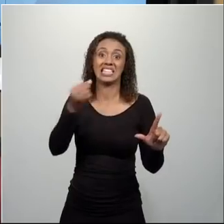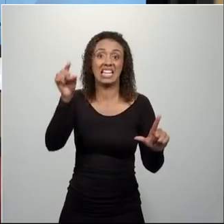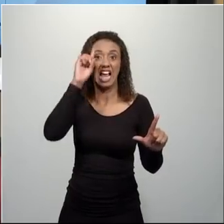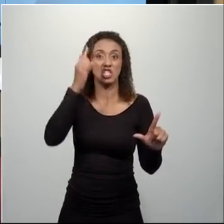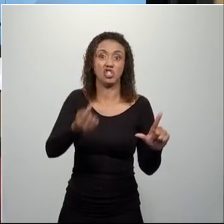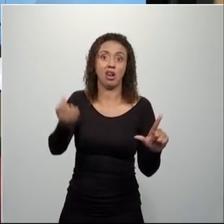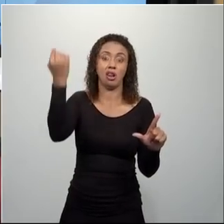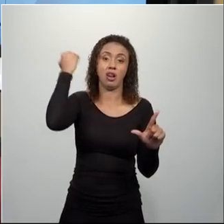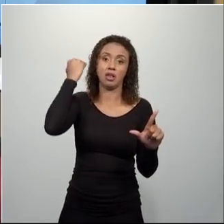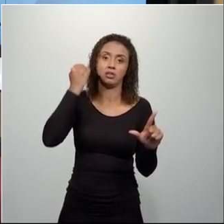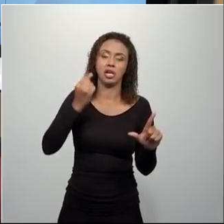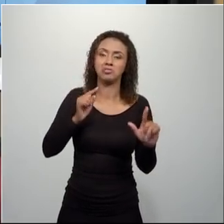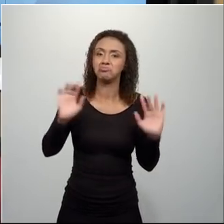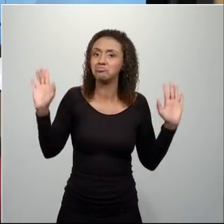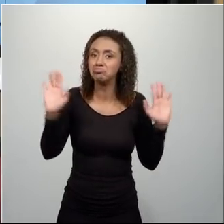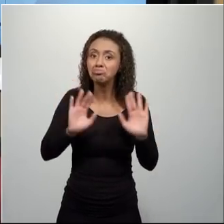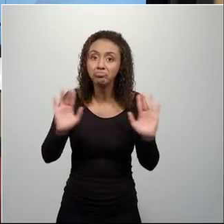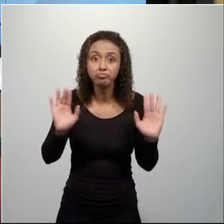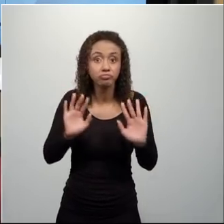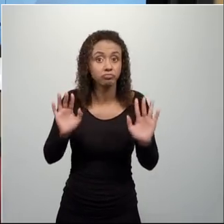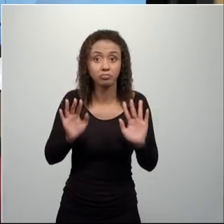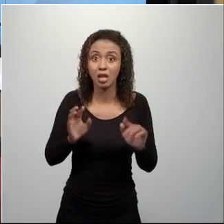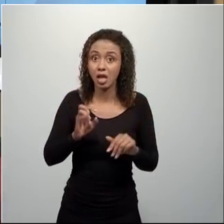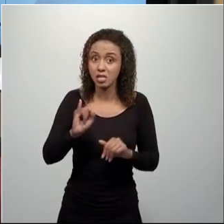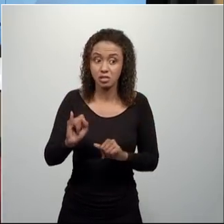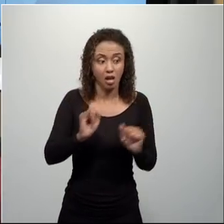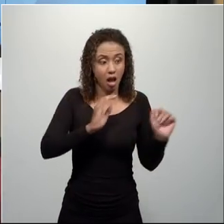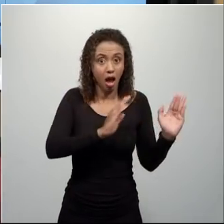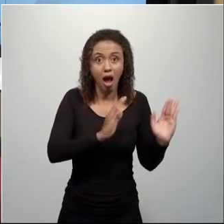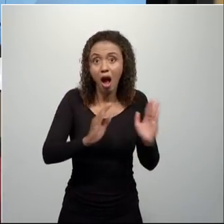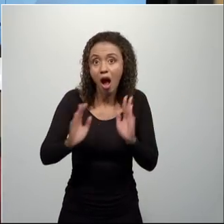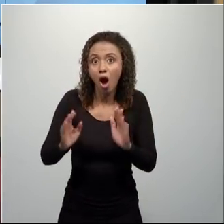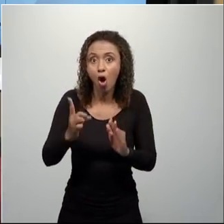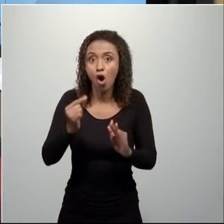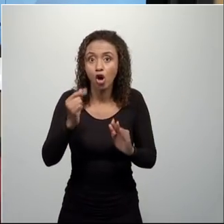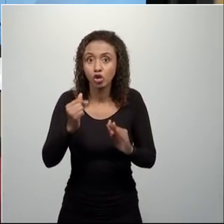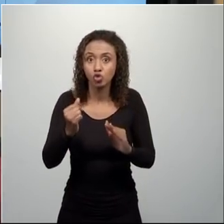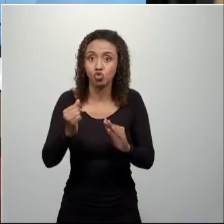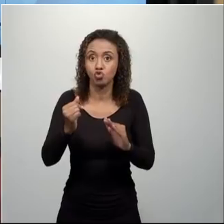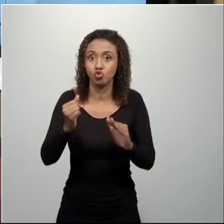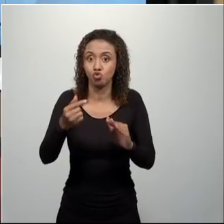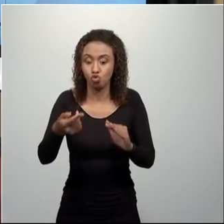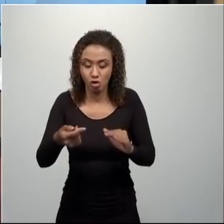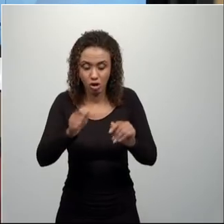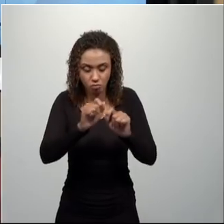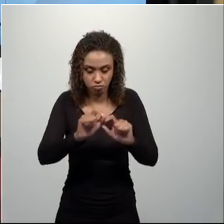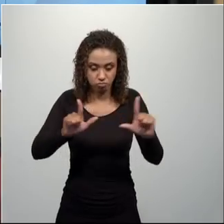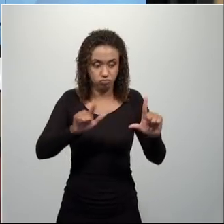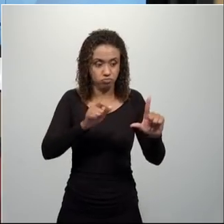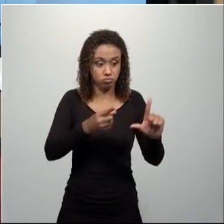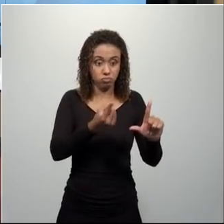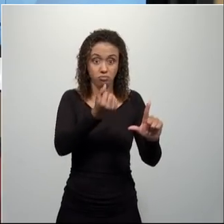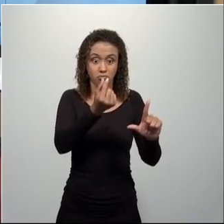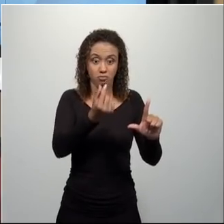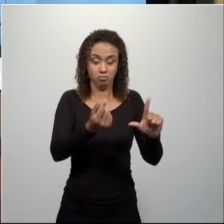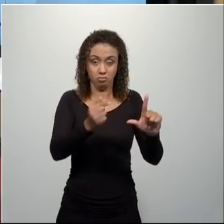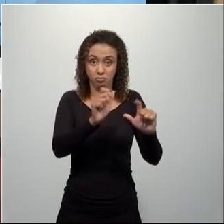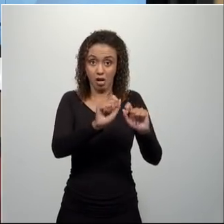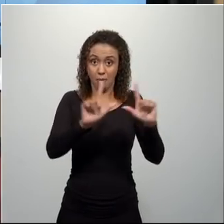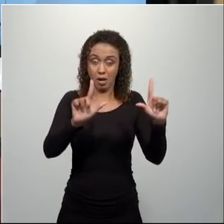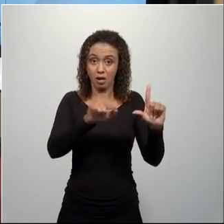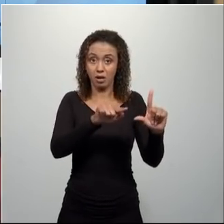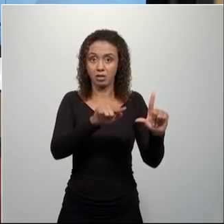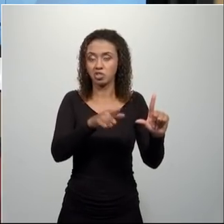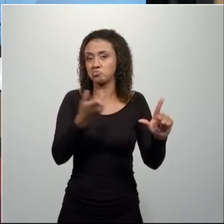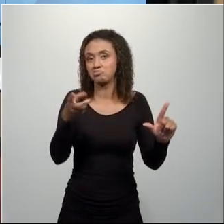a ordem que você recebeu a moeda é diferente da ordem que é eu recebi a moeda a quem é você recebeu ela dez dias receberá